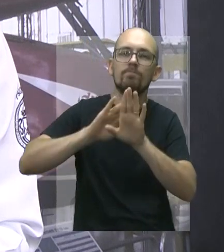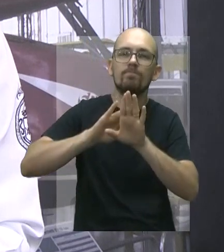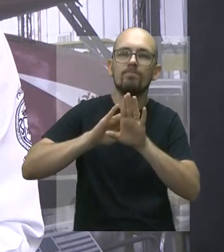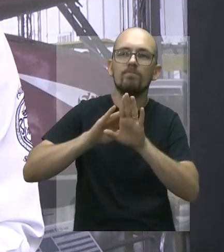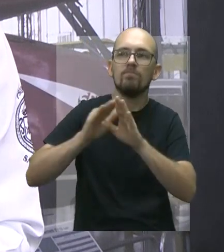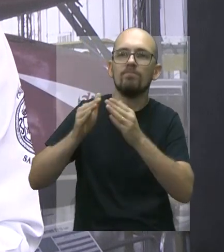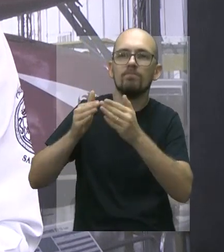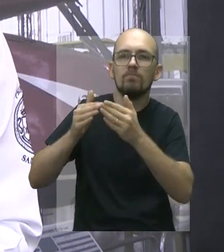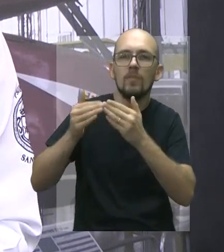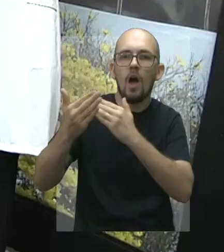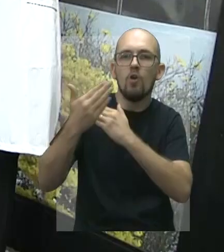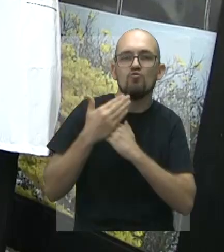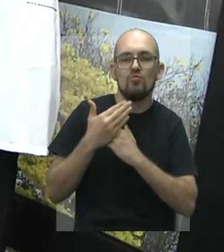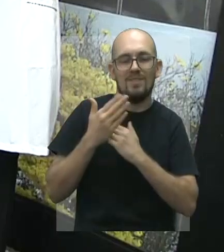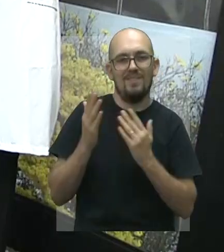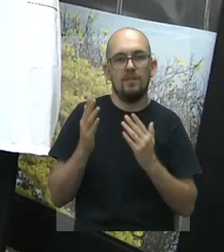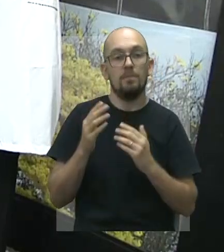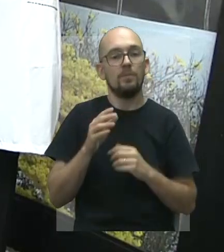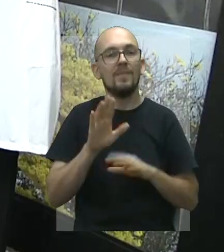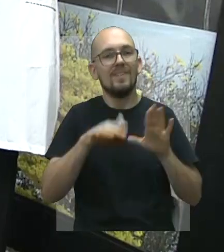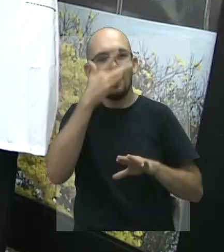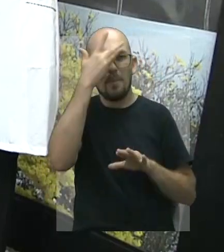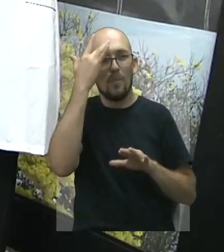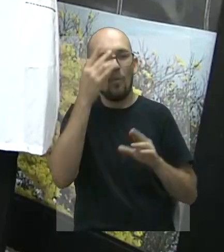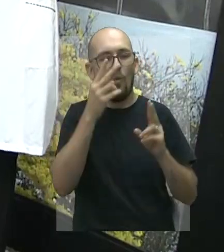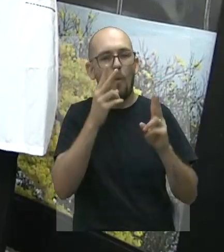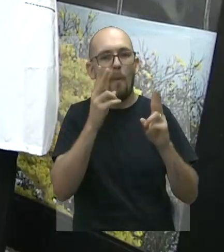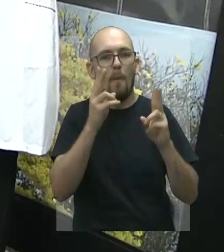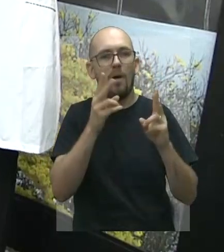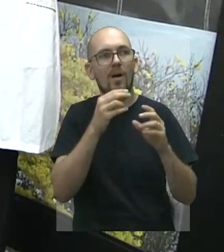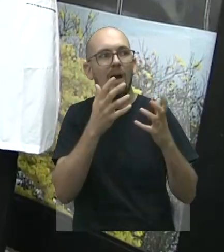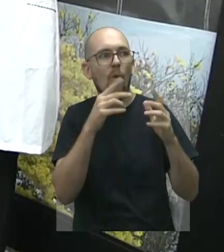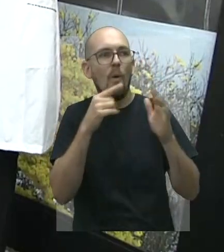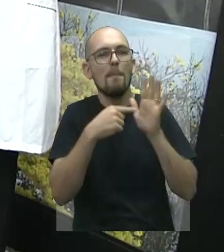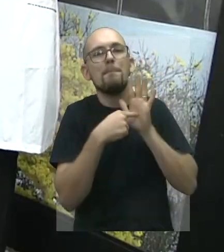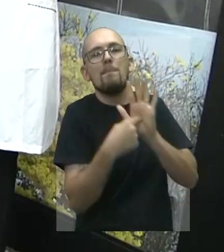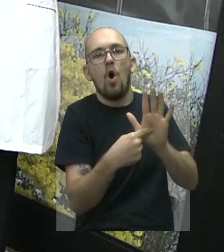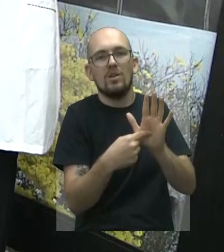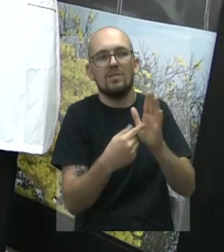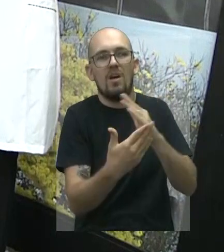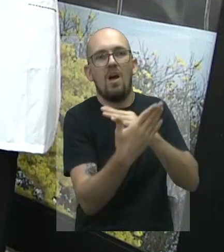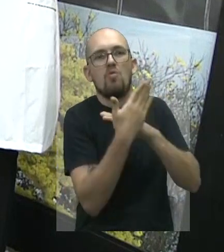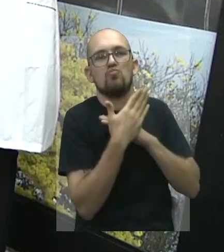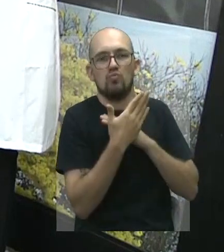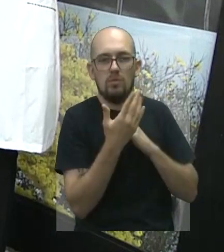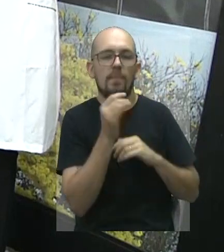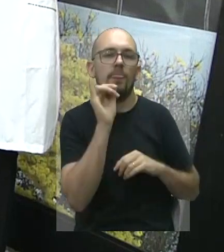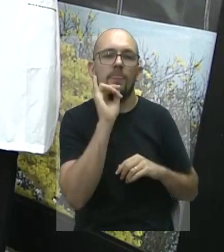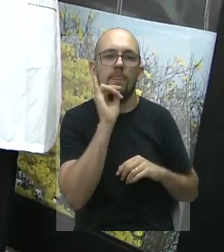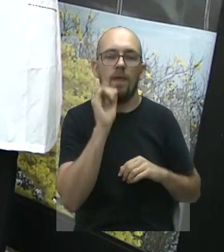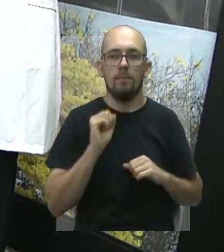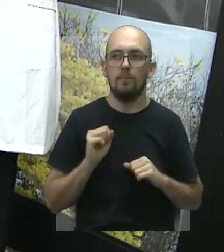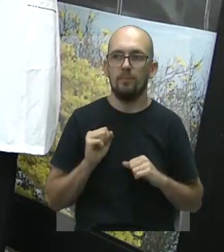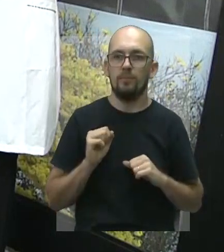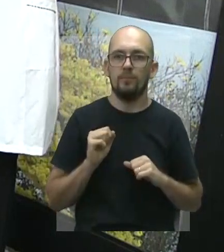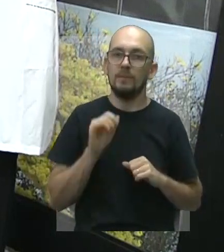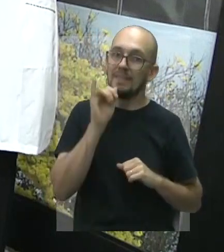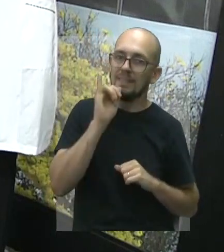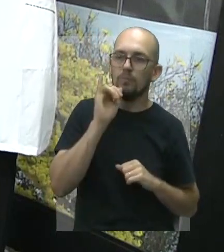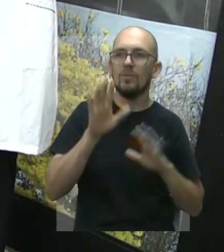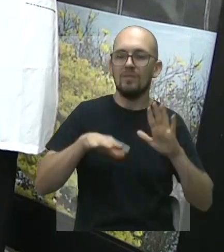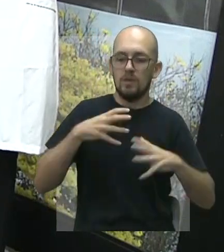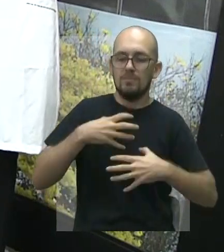é expresso, Me ajude, mas ela dá indícios, sim, doutora? Sim. Ela mostra muitas vezes alguns